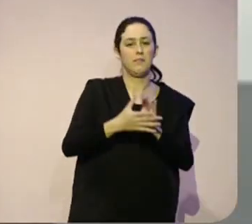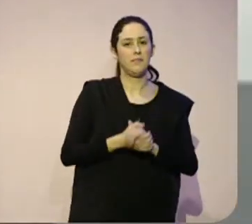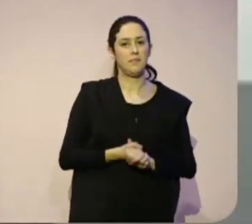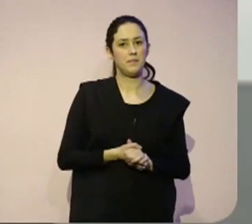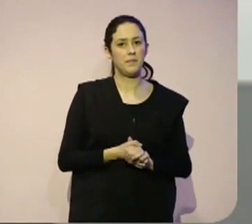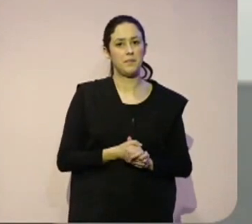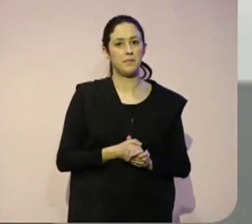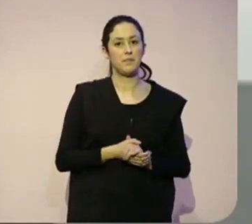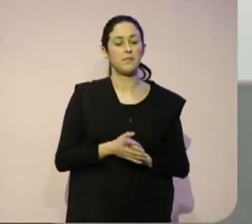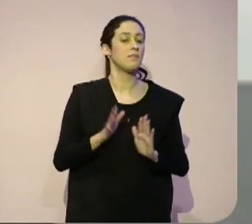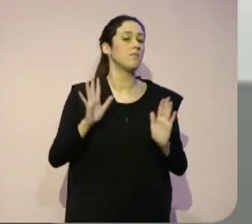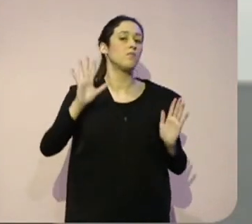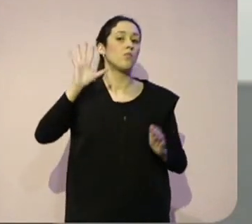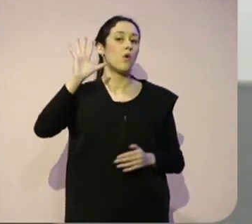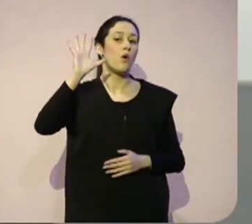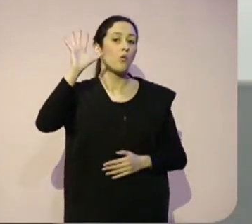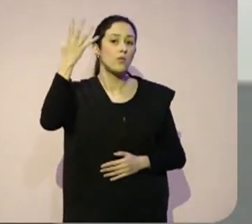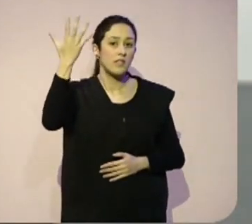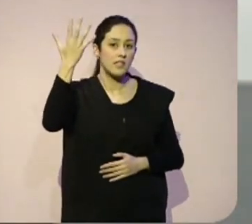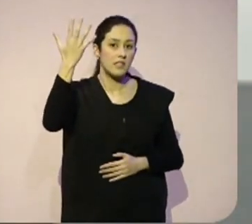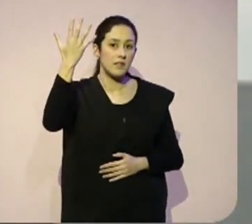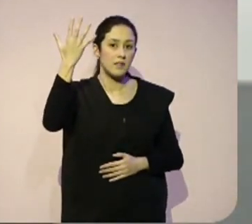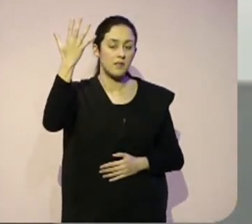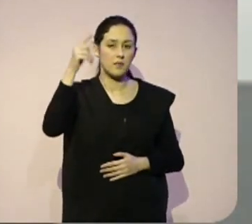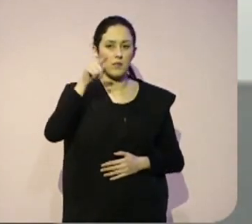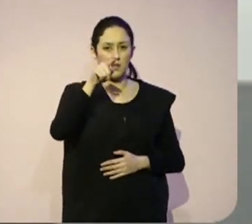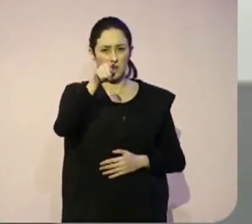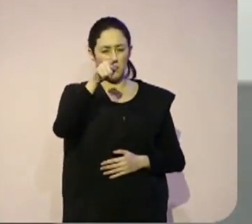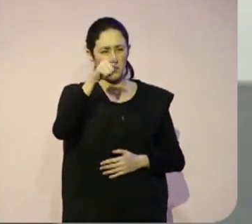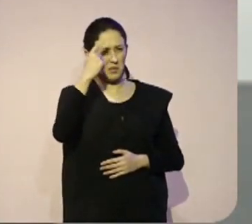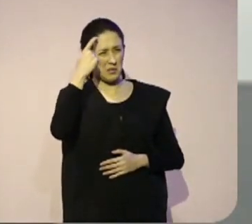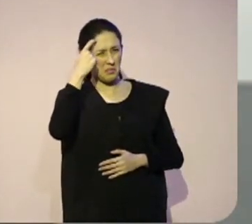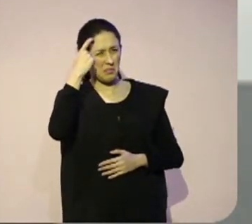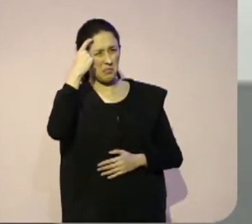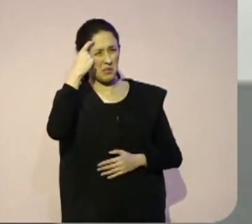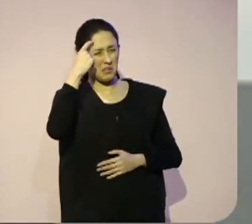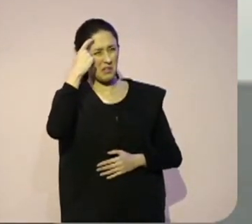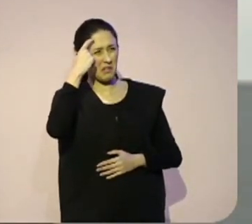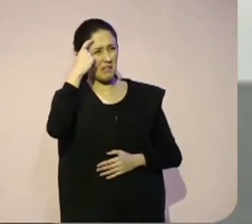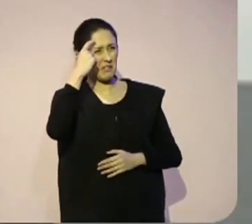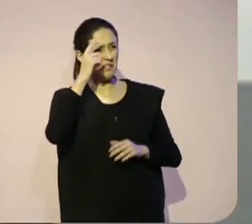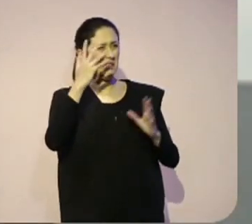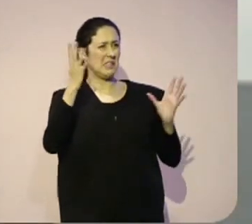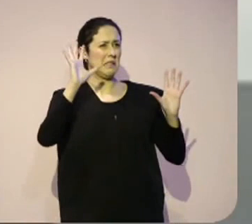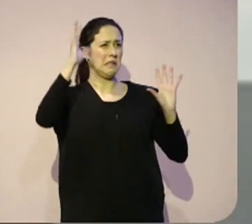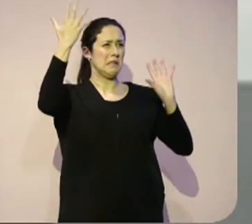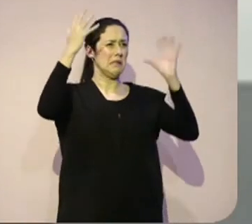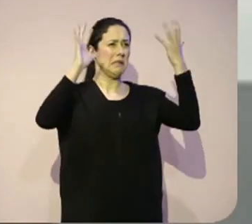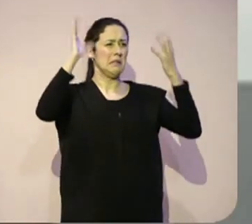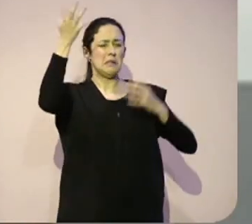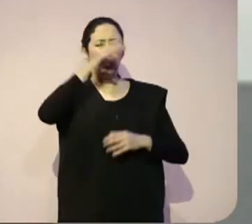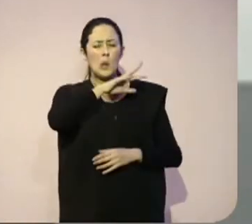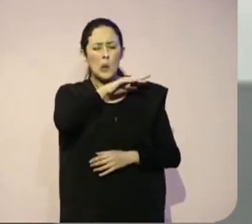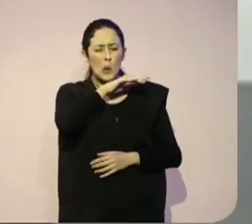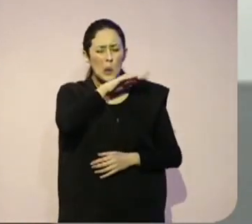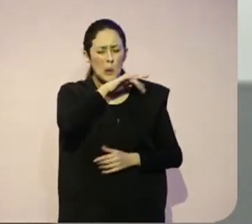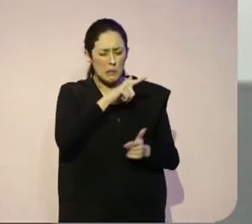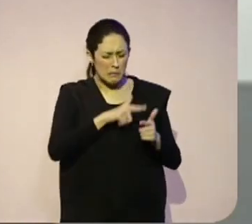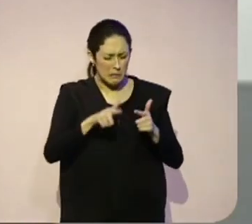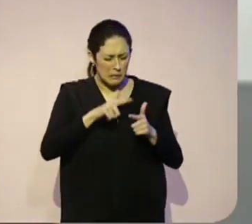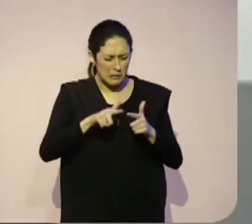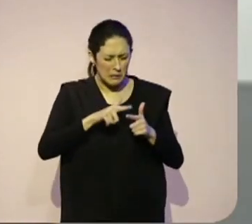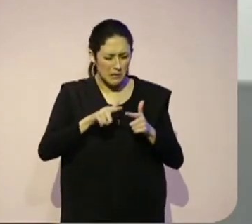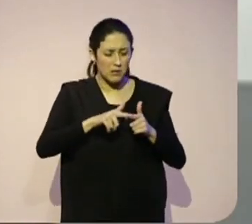E aí todas as vezes que você pensar que as coisas estão ruindo, você vai lembrar, opa, Jesus está